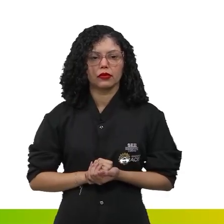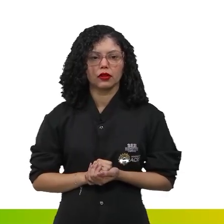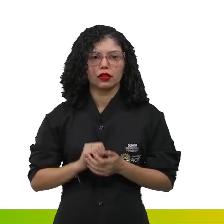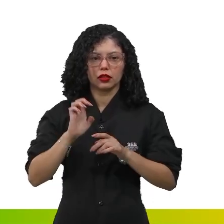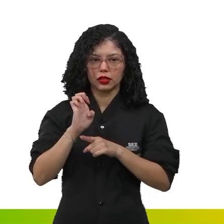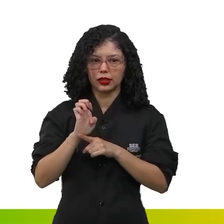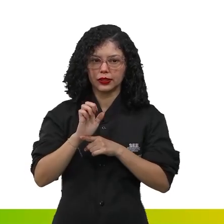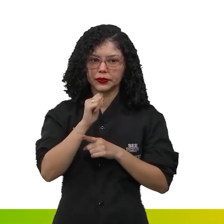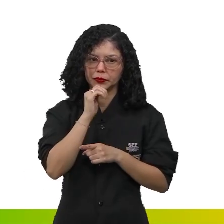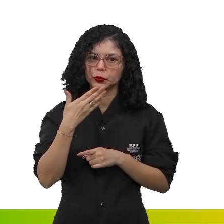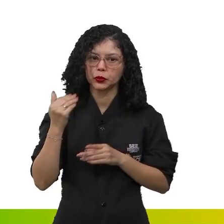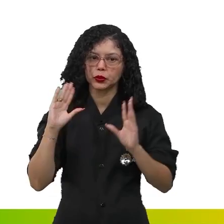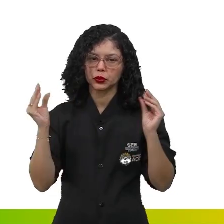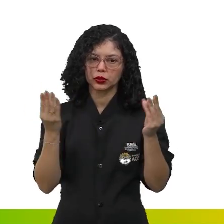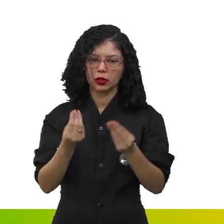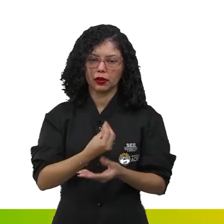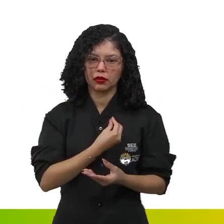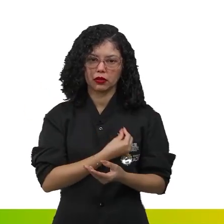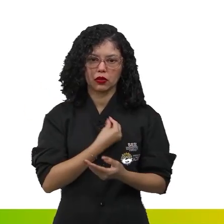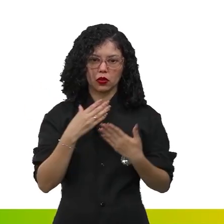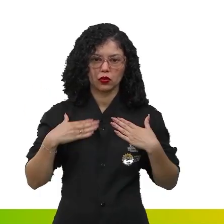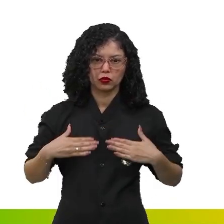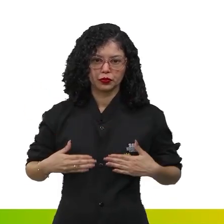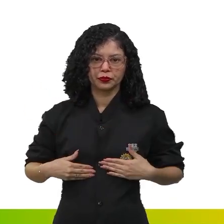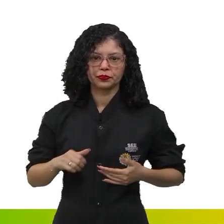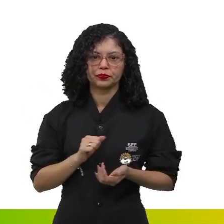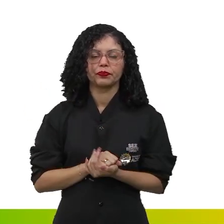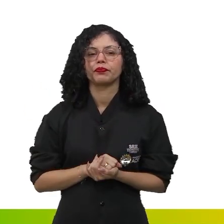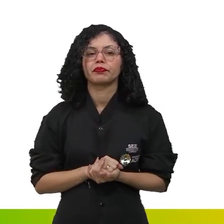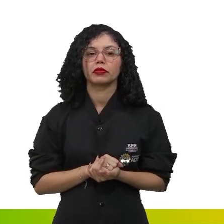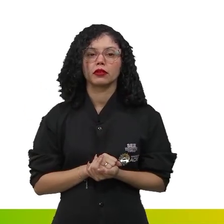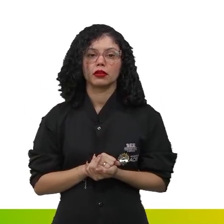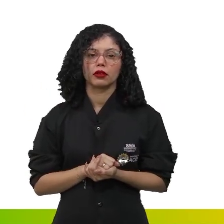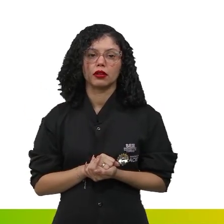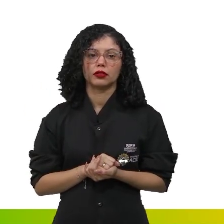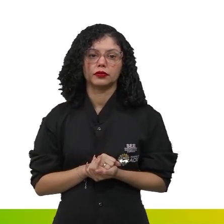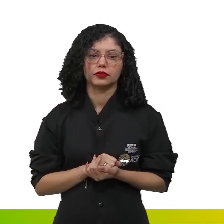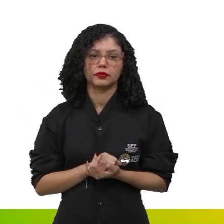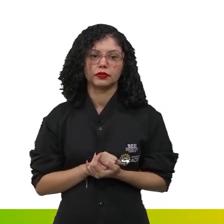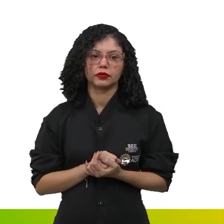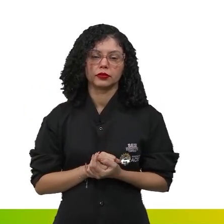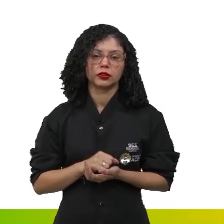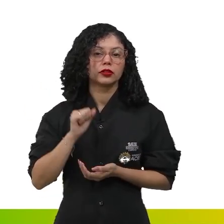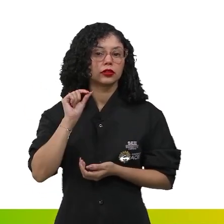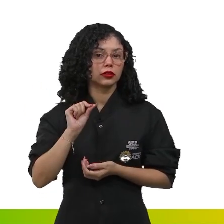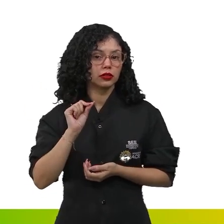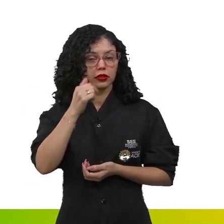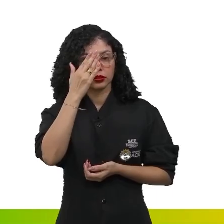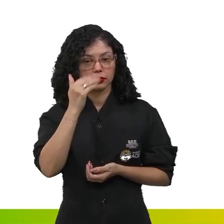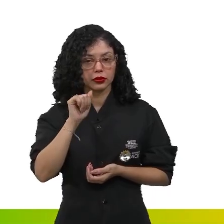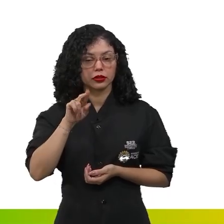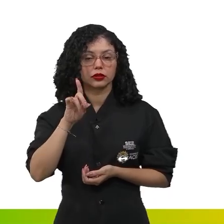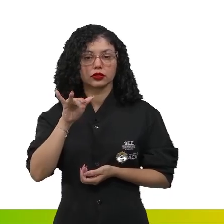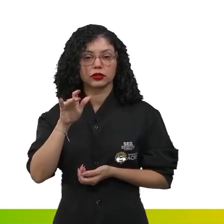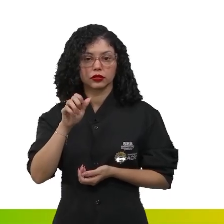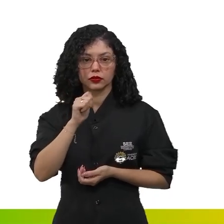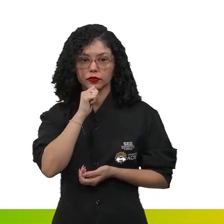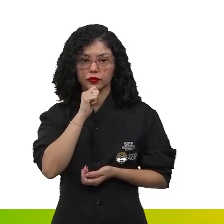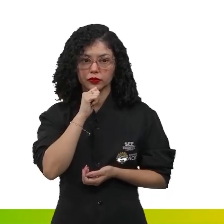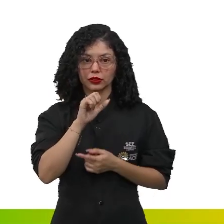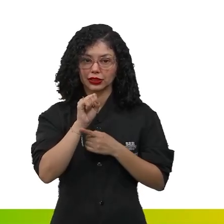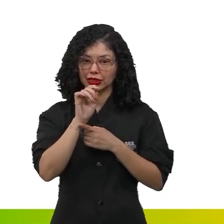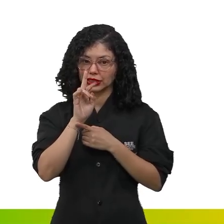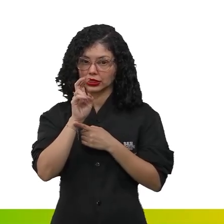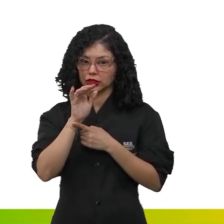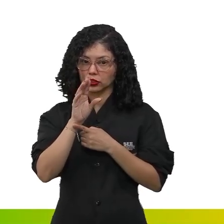é aprimoramento das substâncias presentes no corpo. A gente sabe que o anabolizante, ele é